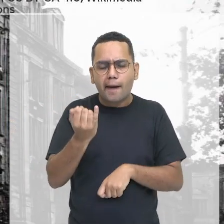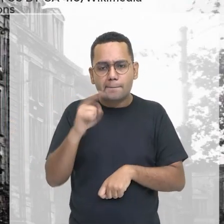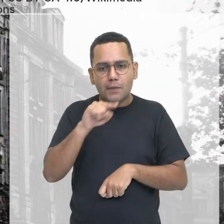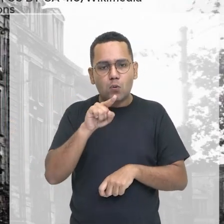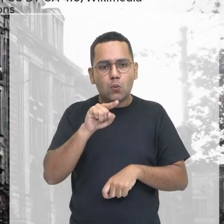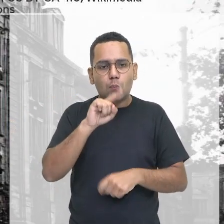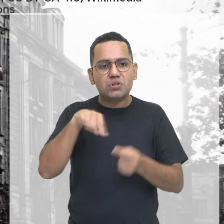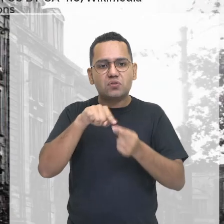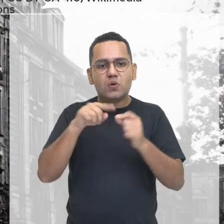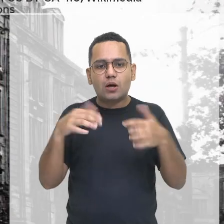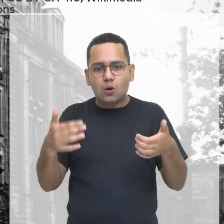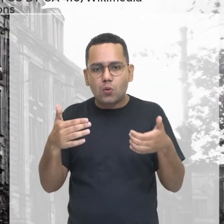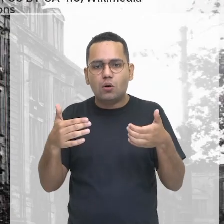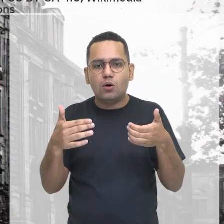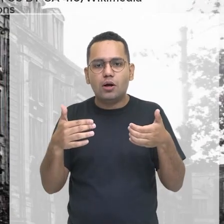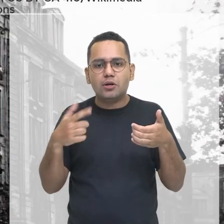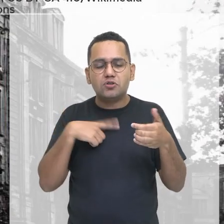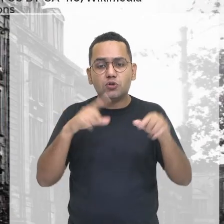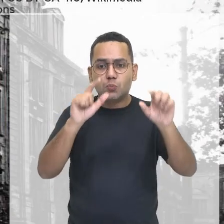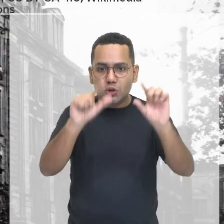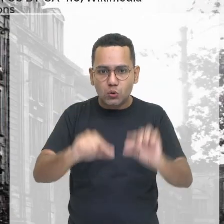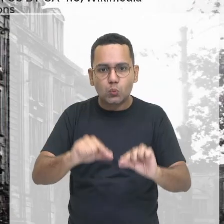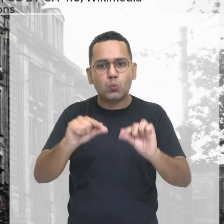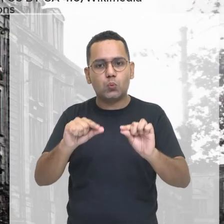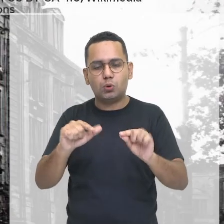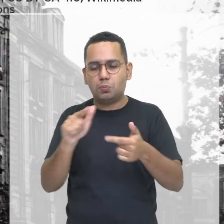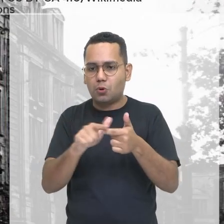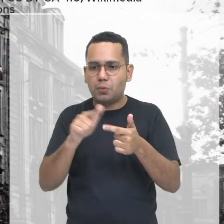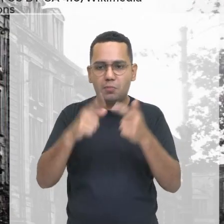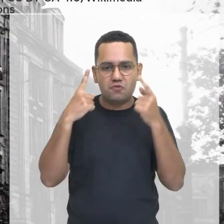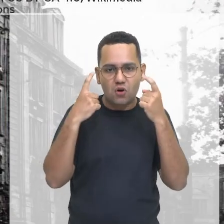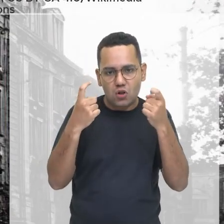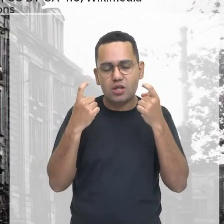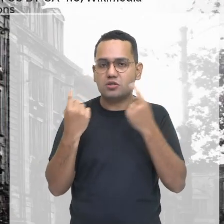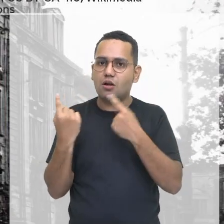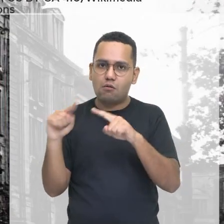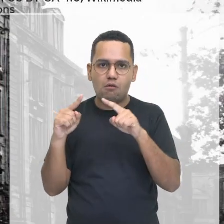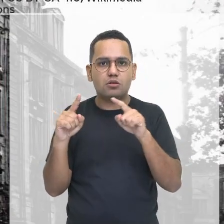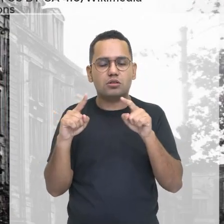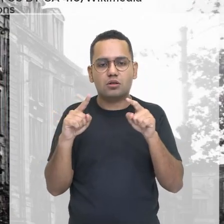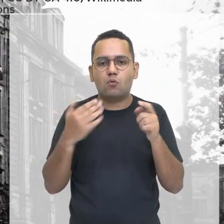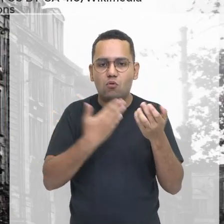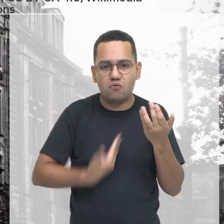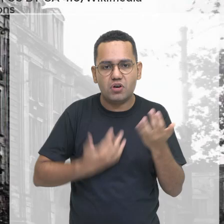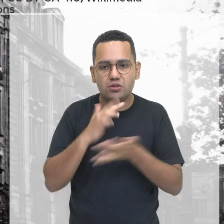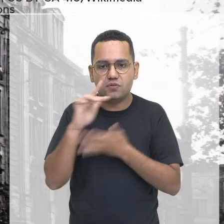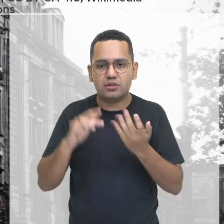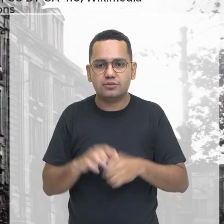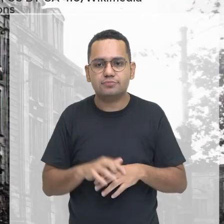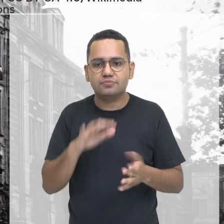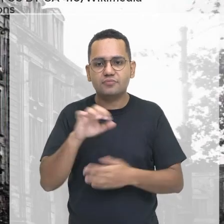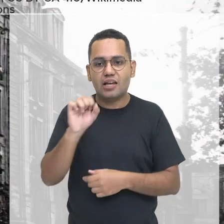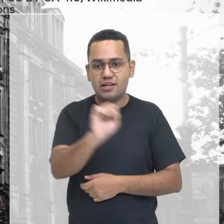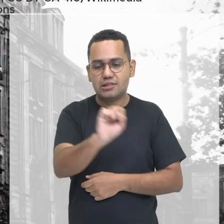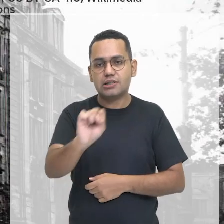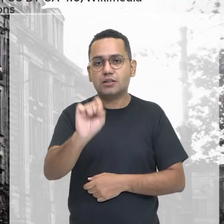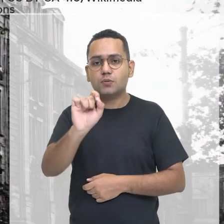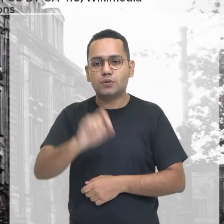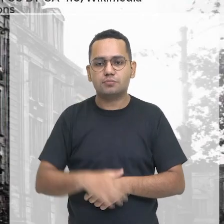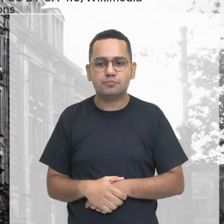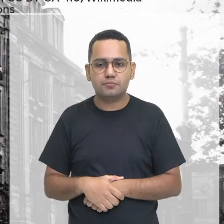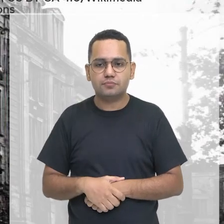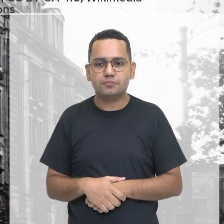políticos nos primeiros anos do regime nazista. E além da Gestapo e da SA, nós também temos a SS, que era justamente